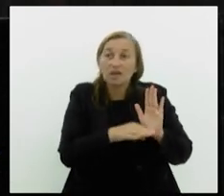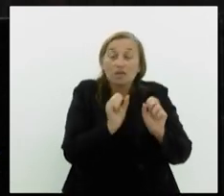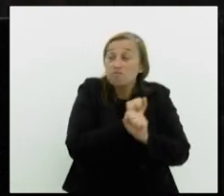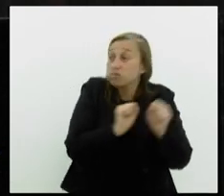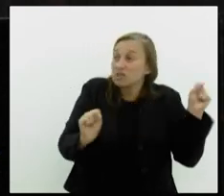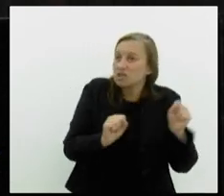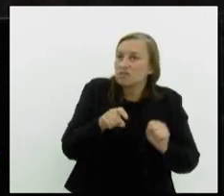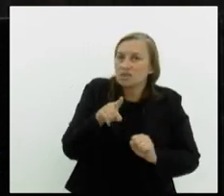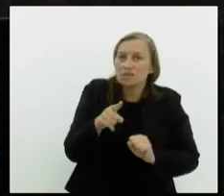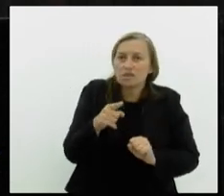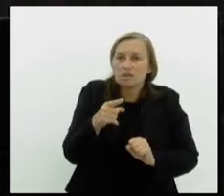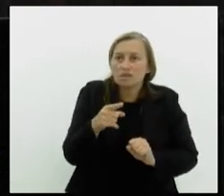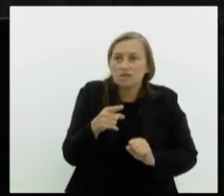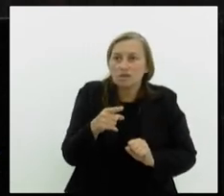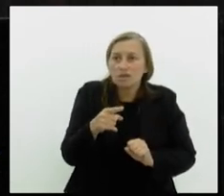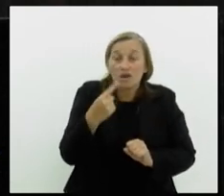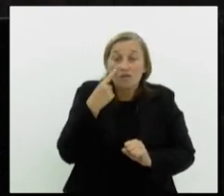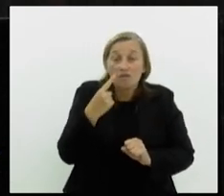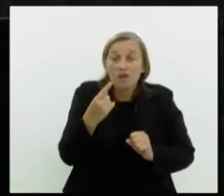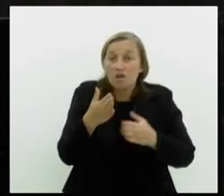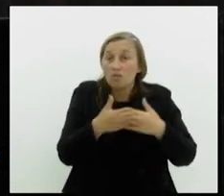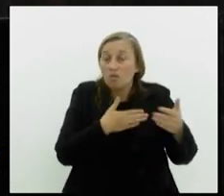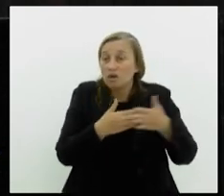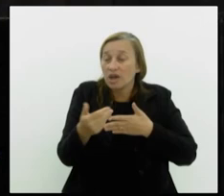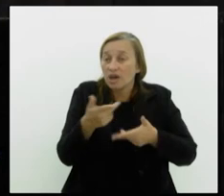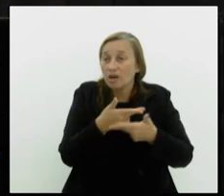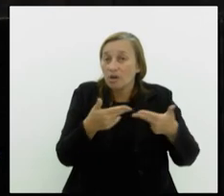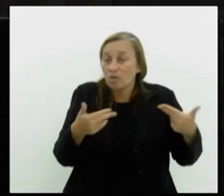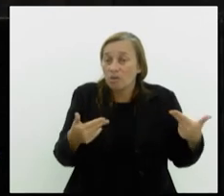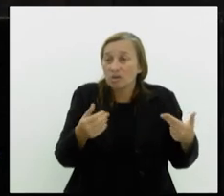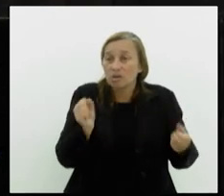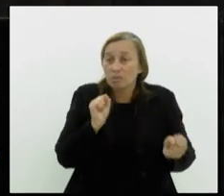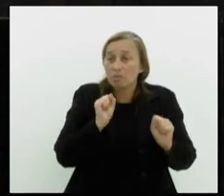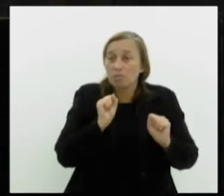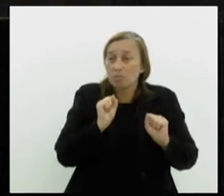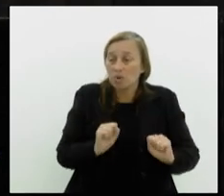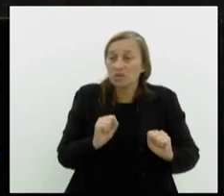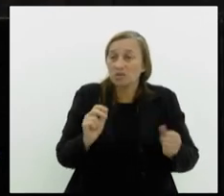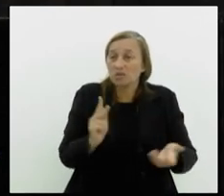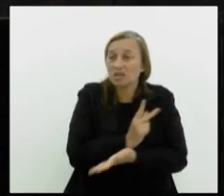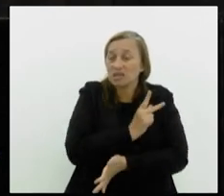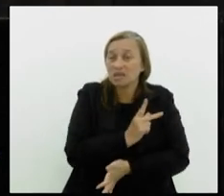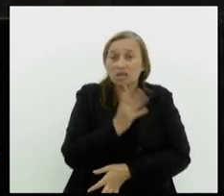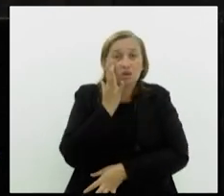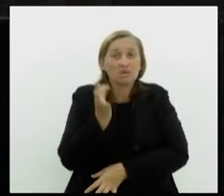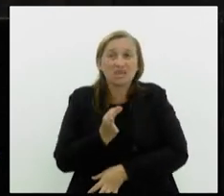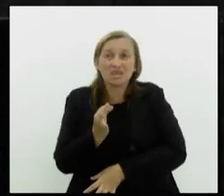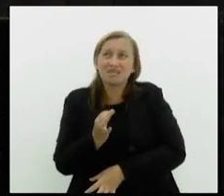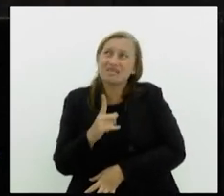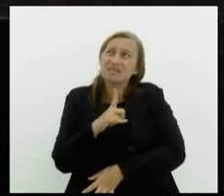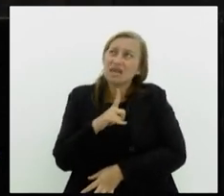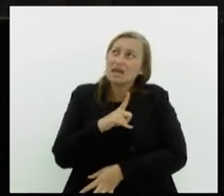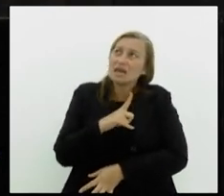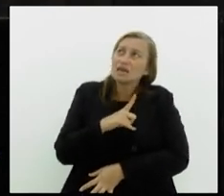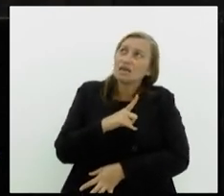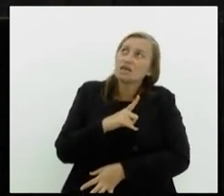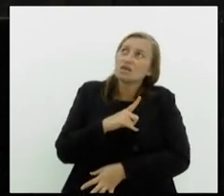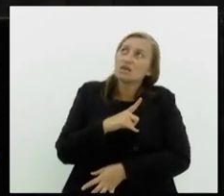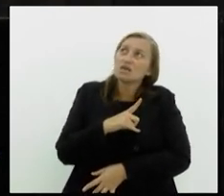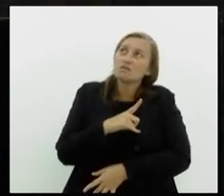você detectar qualquer fenômeno que possa existir. Eu não sei se existe, do seu ponto de vista